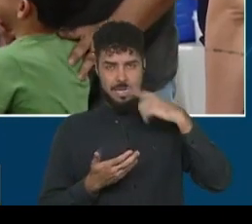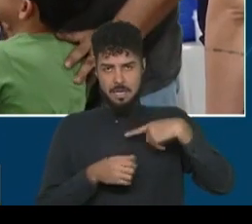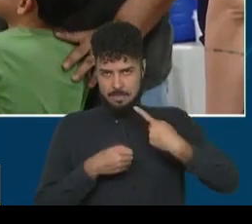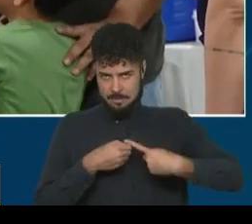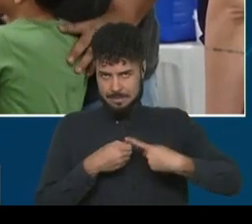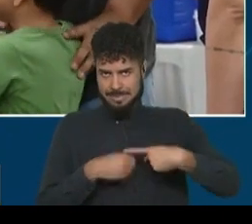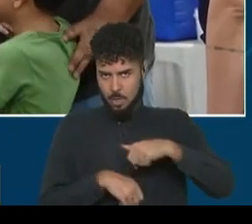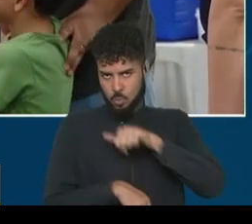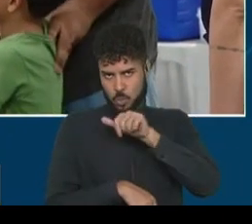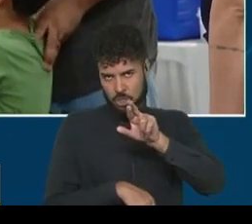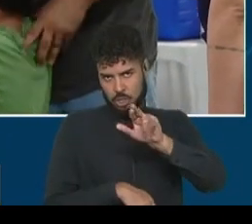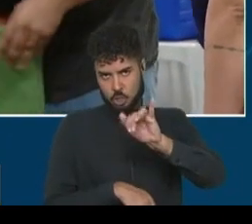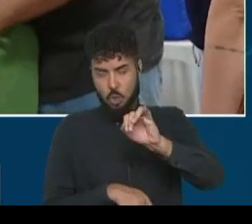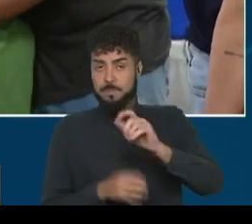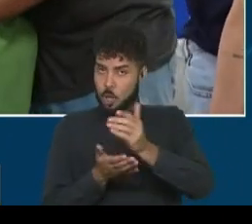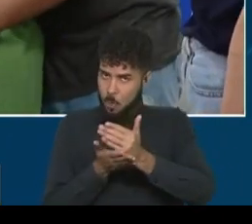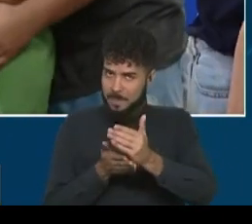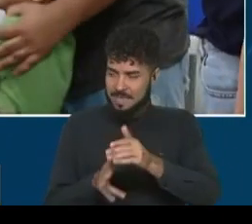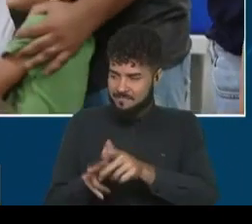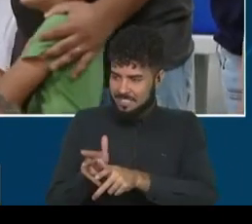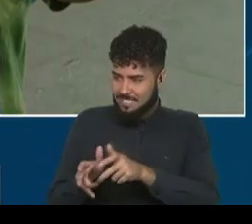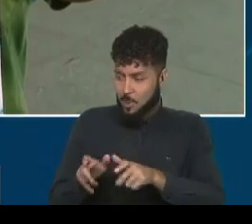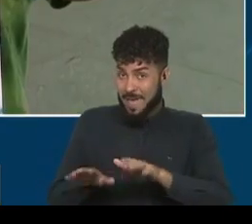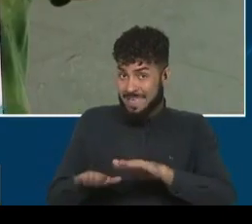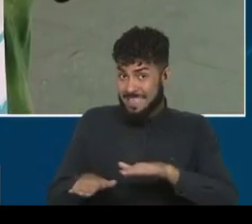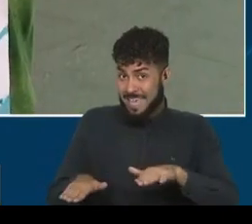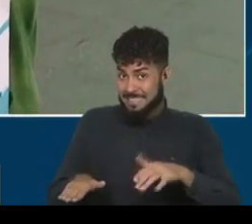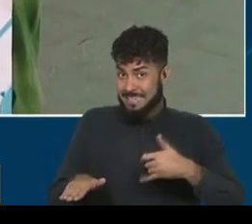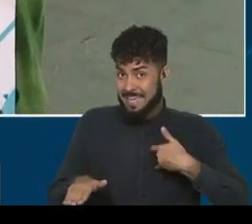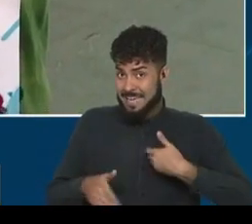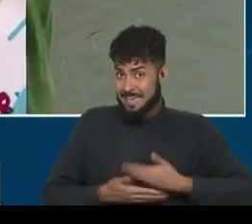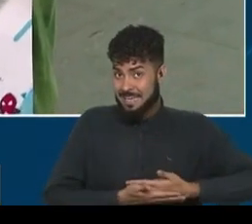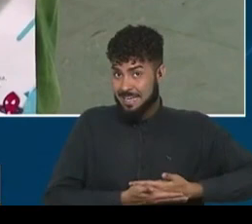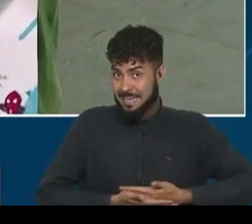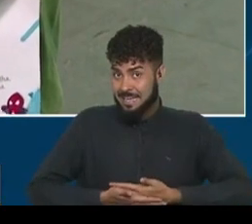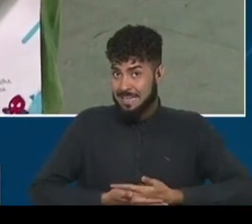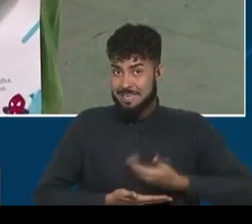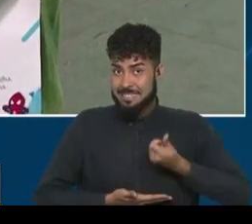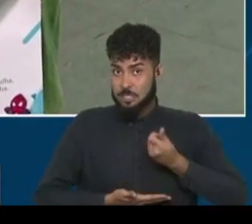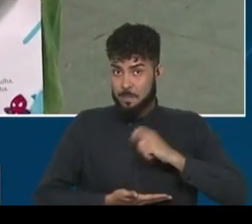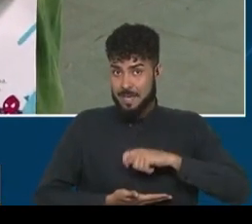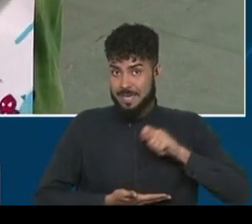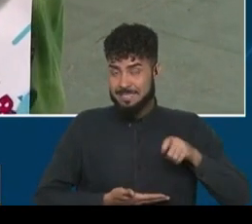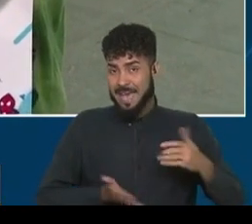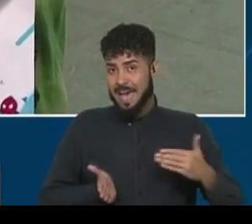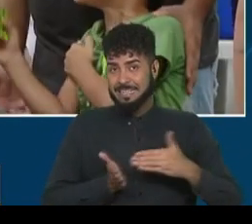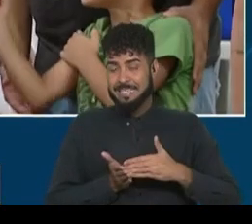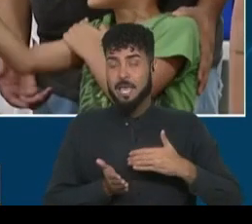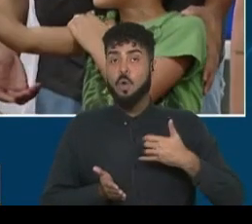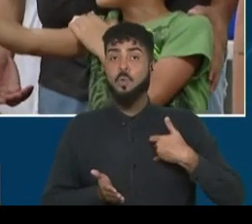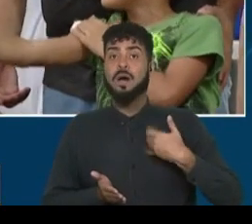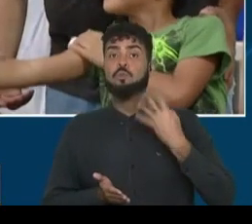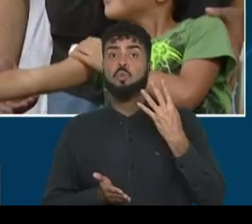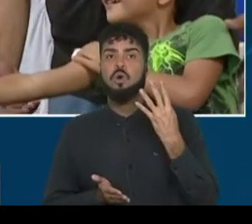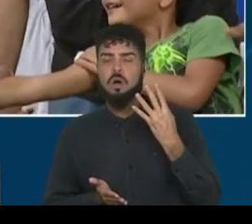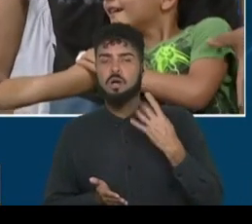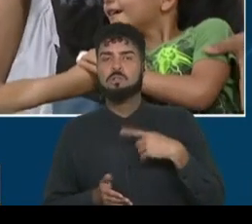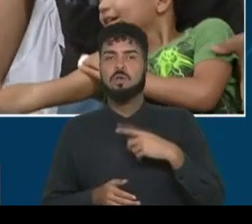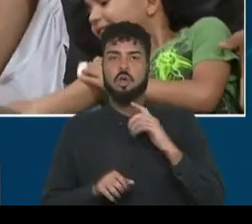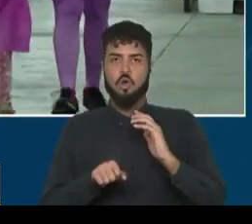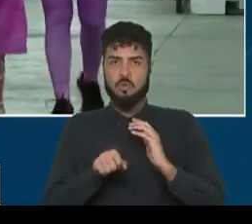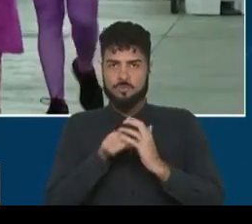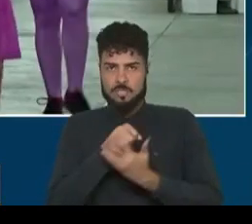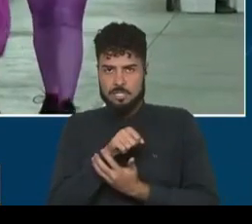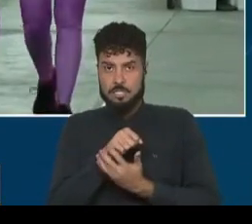Janeiro começa a vacinação de crianças de 6 meses a 4 anos de idade para a Covid-19